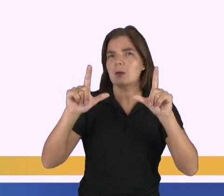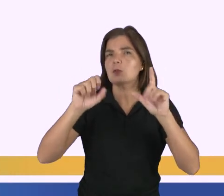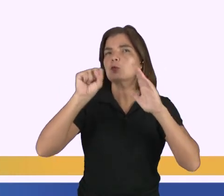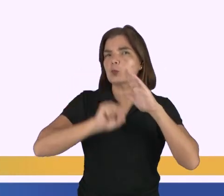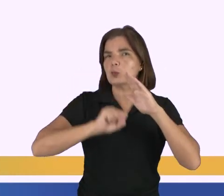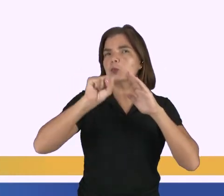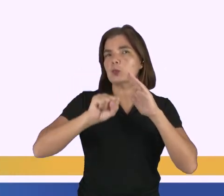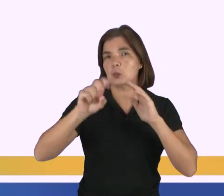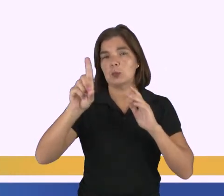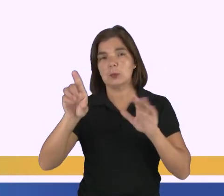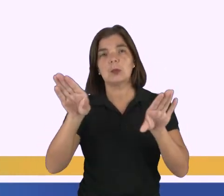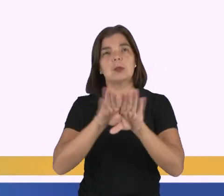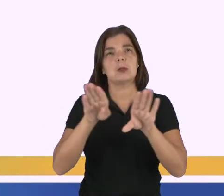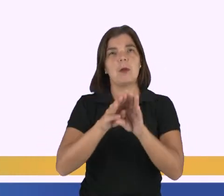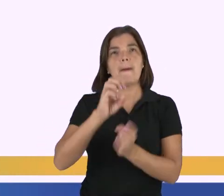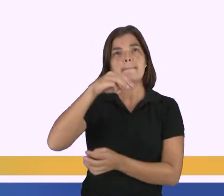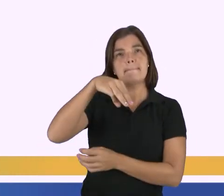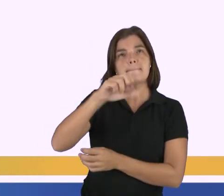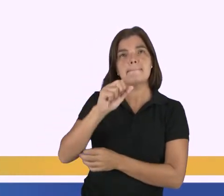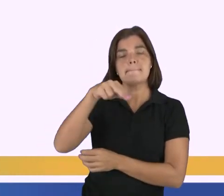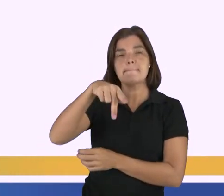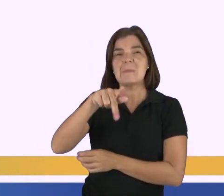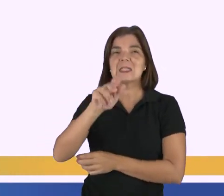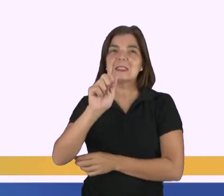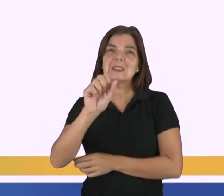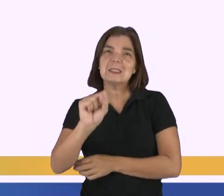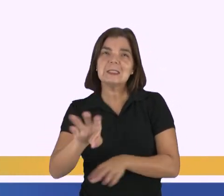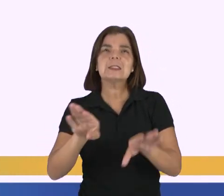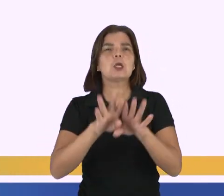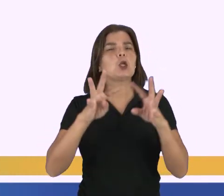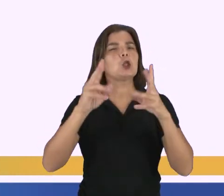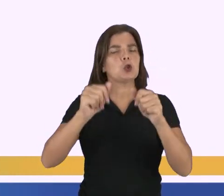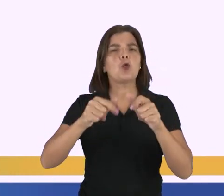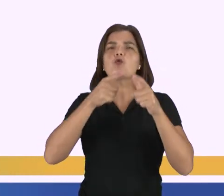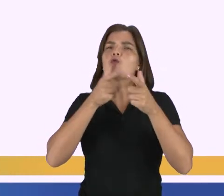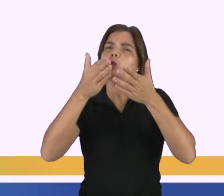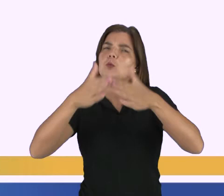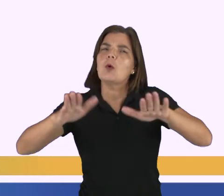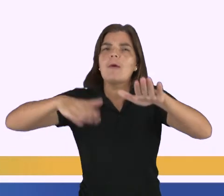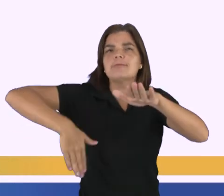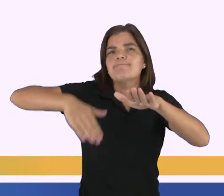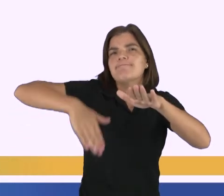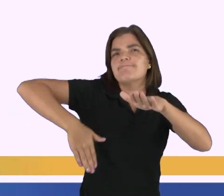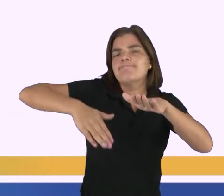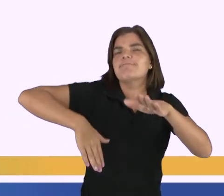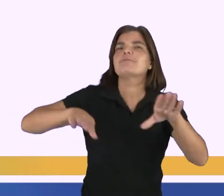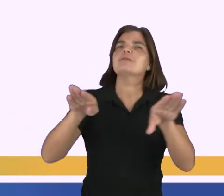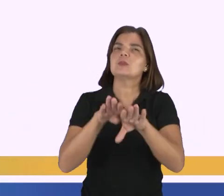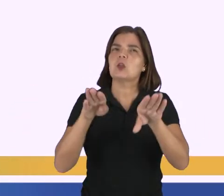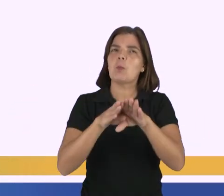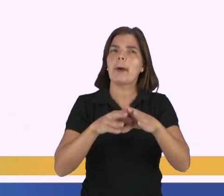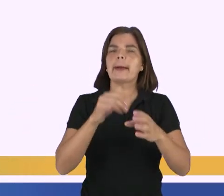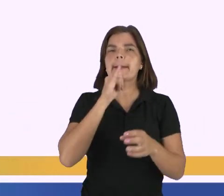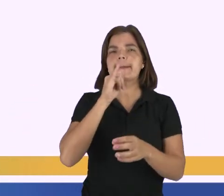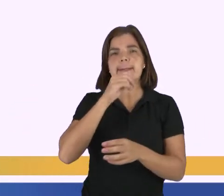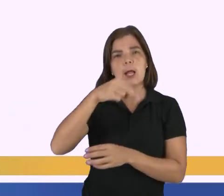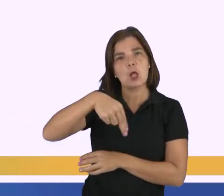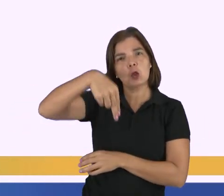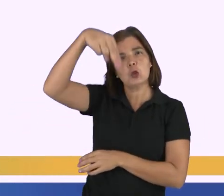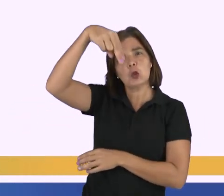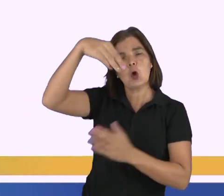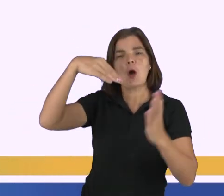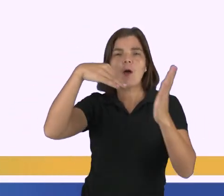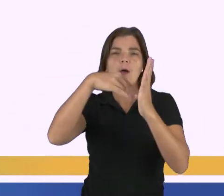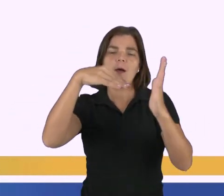aí, os mangues litorâneos, né, em todo o litoral que vai desde aí da região norte do